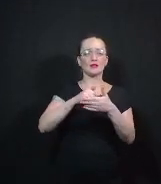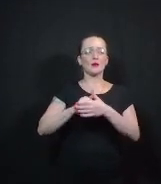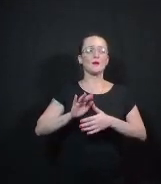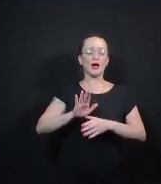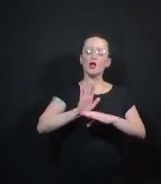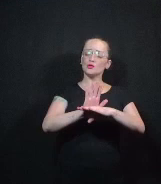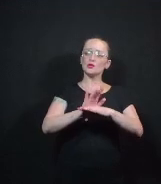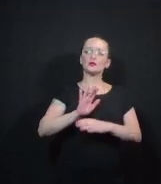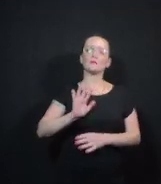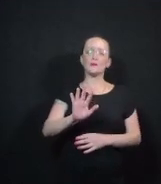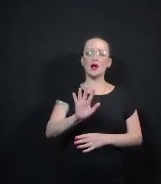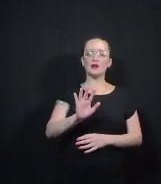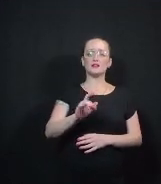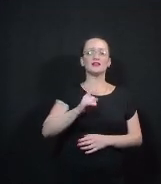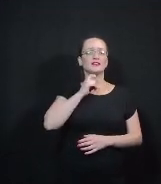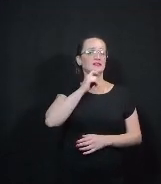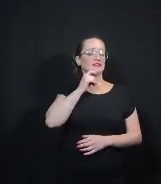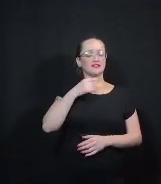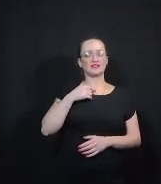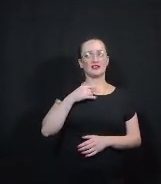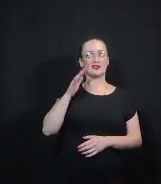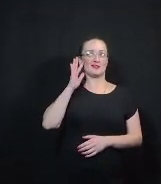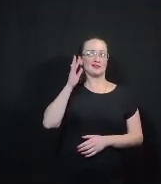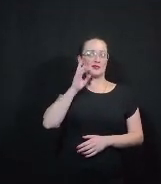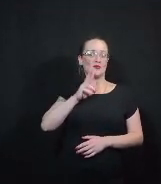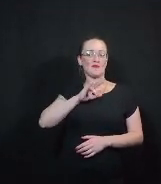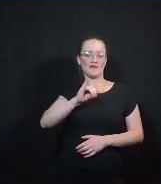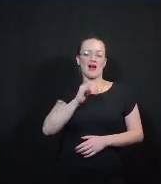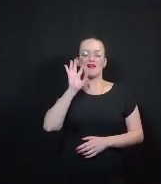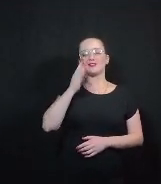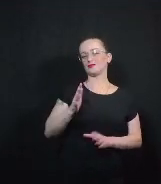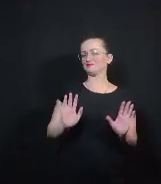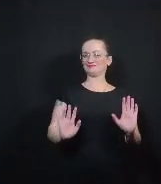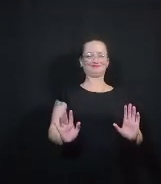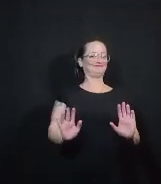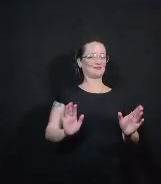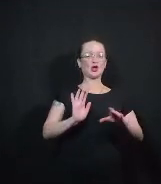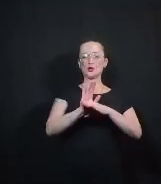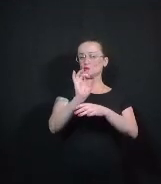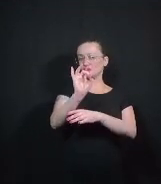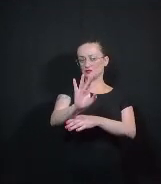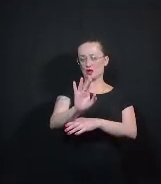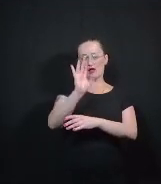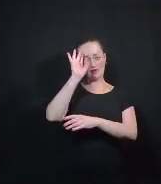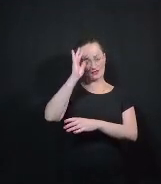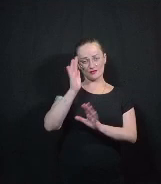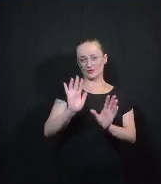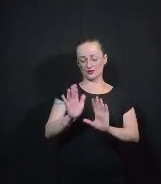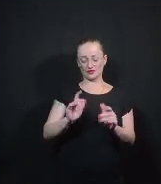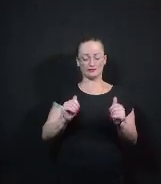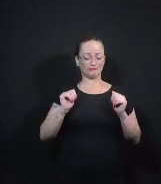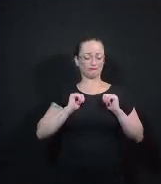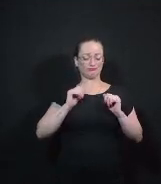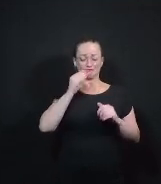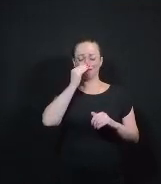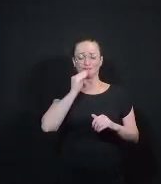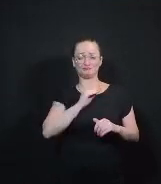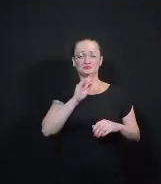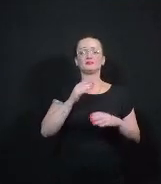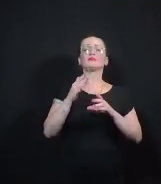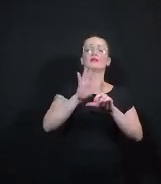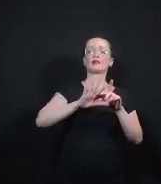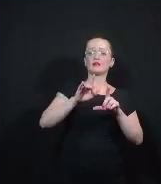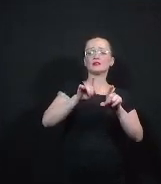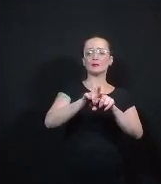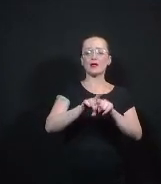ajuda. Mas ninguém tem a menor ilusão de que esse tipo de coisa vai resolver. Ele minora o problema. As ações das plataformas ajudam